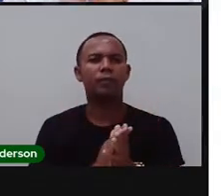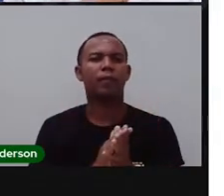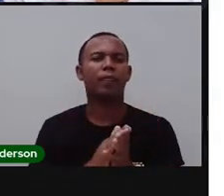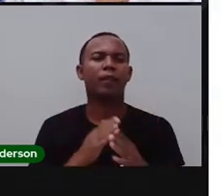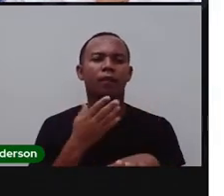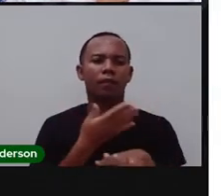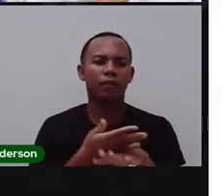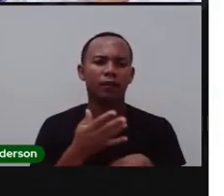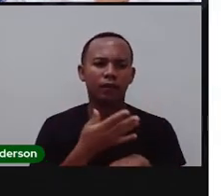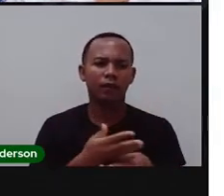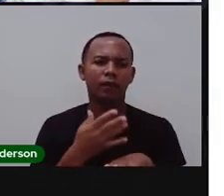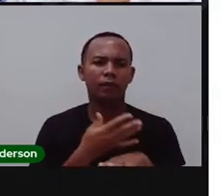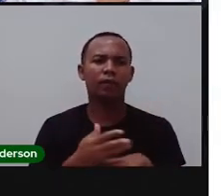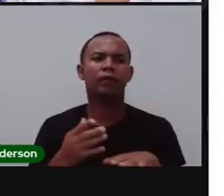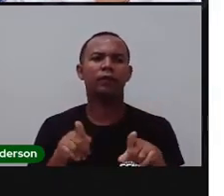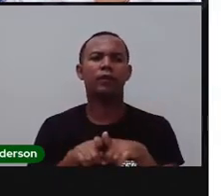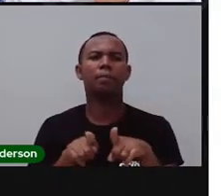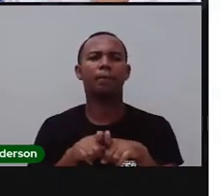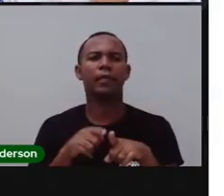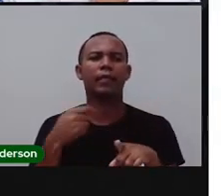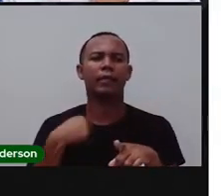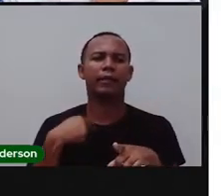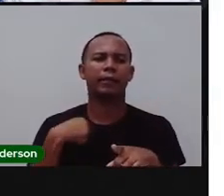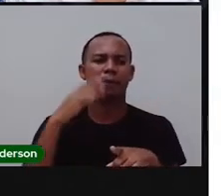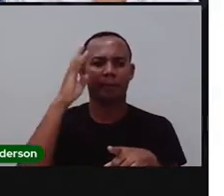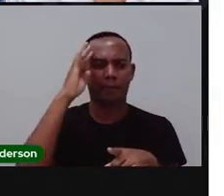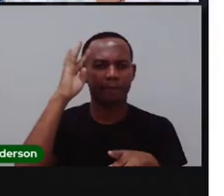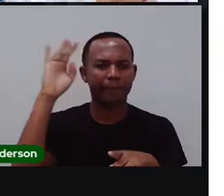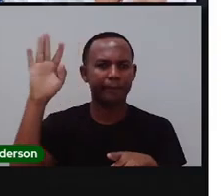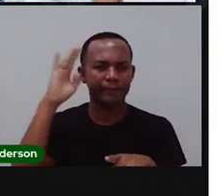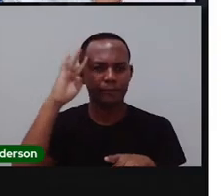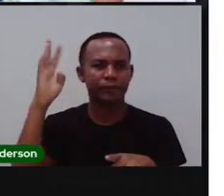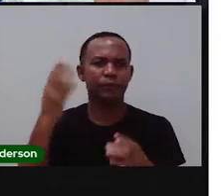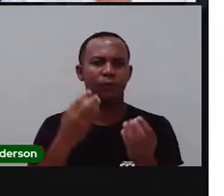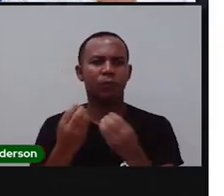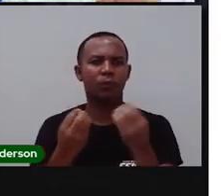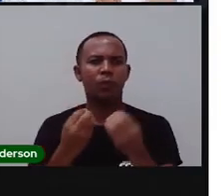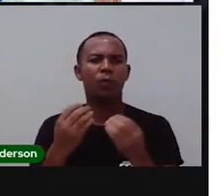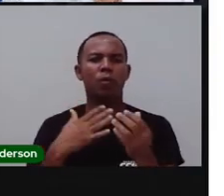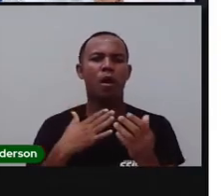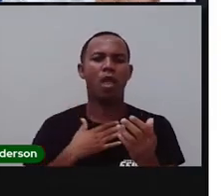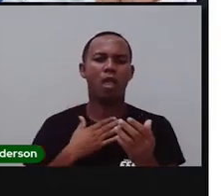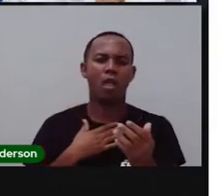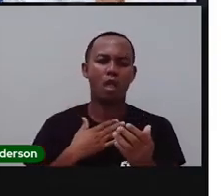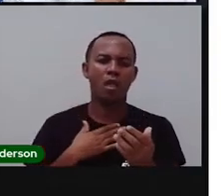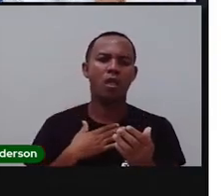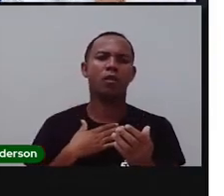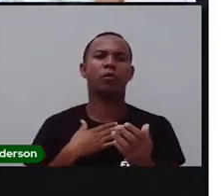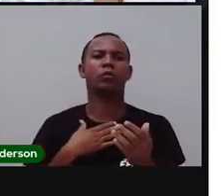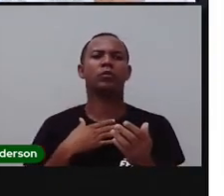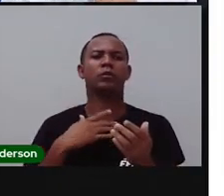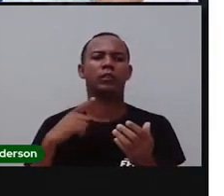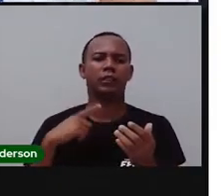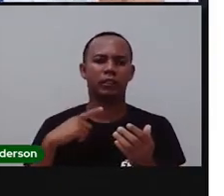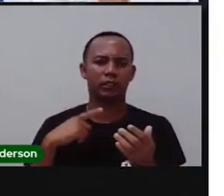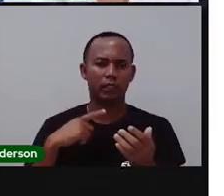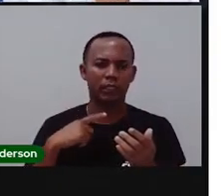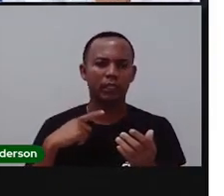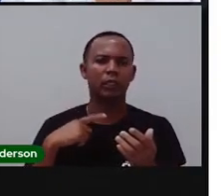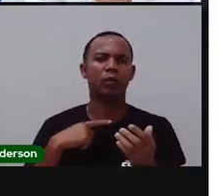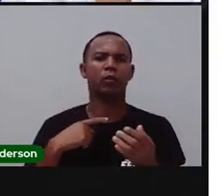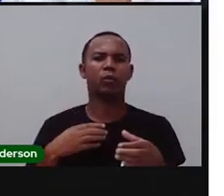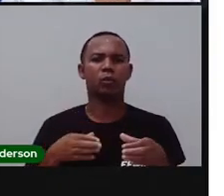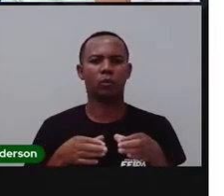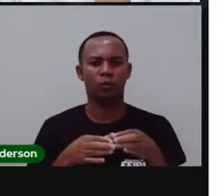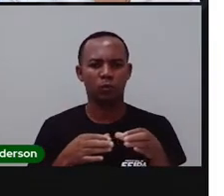treina, até assim que eu imagino que esteja acontecendo, olha, eu faço parte da agricultura familiar, estamos